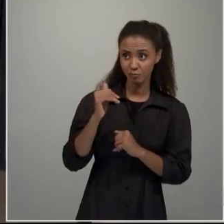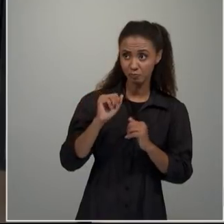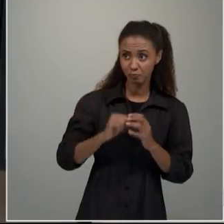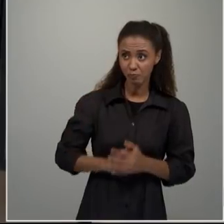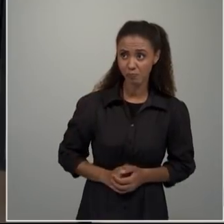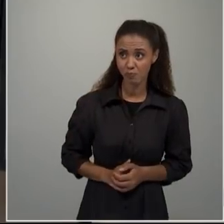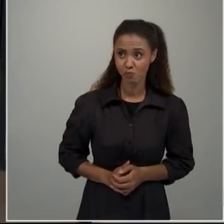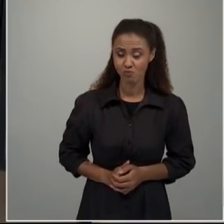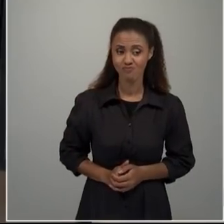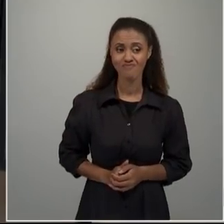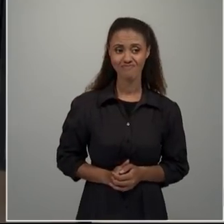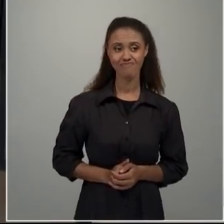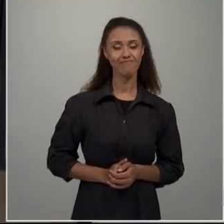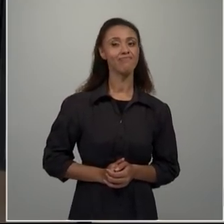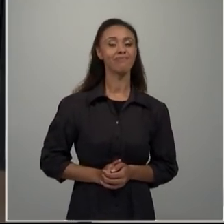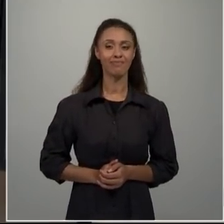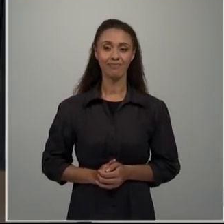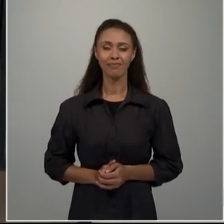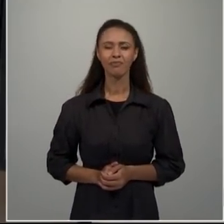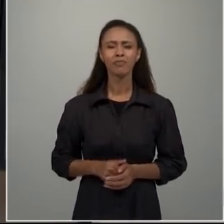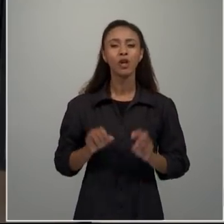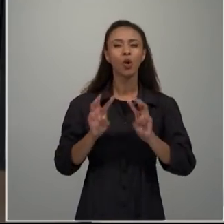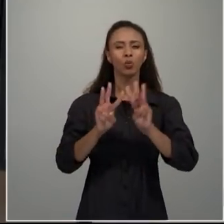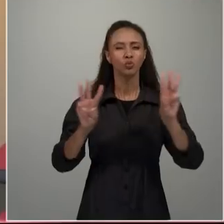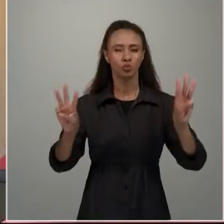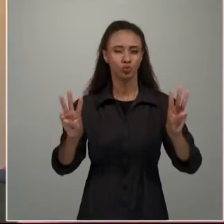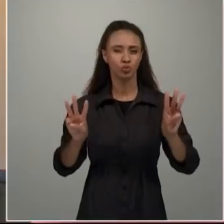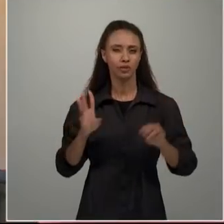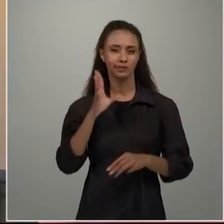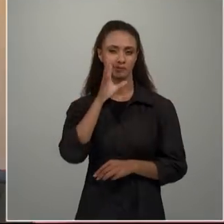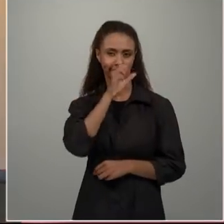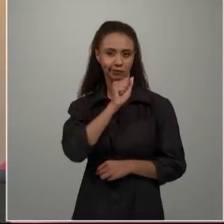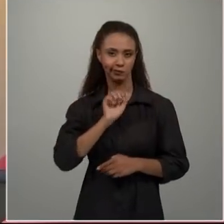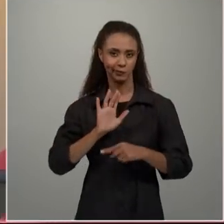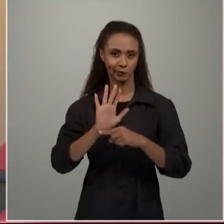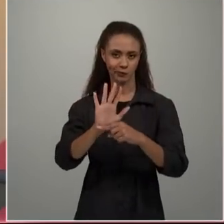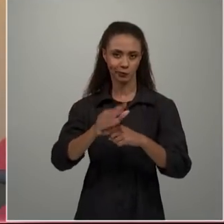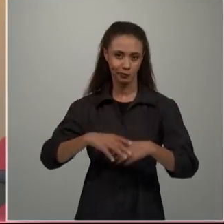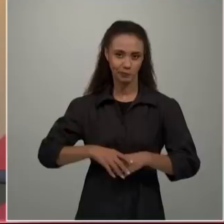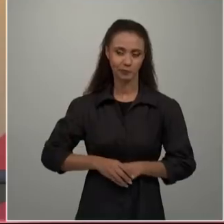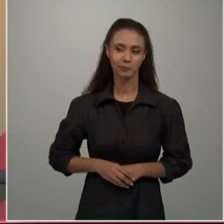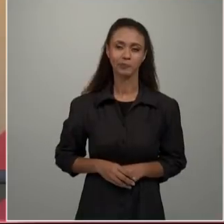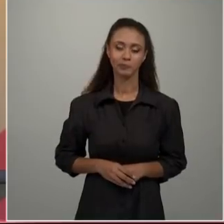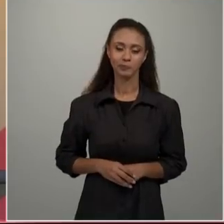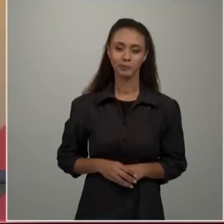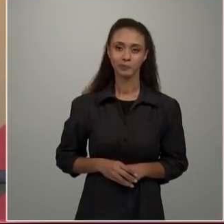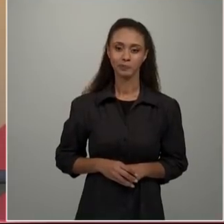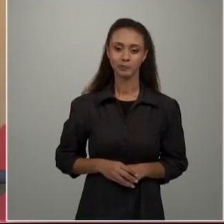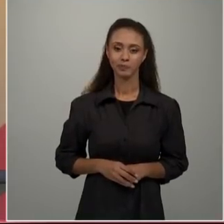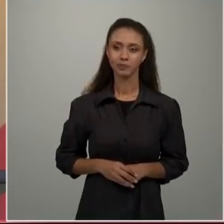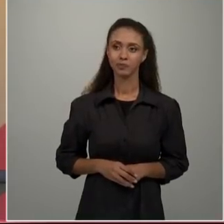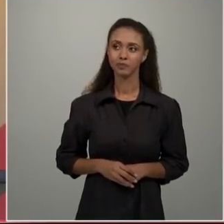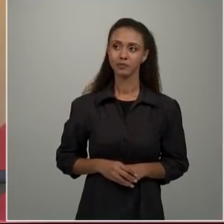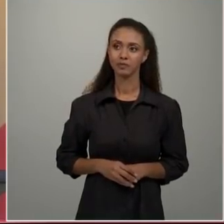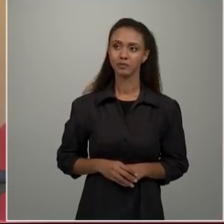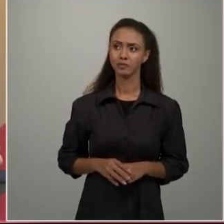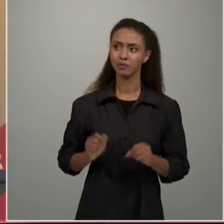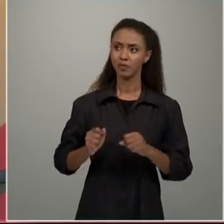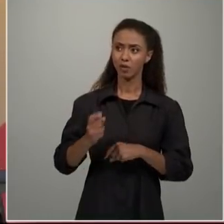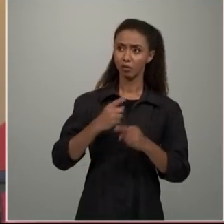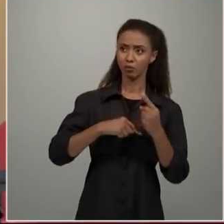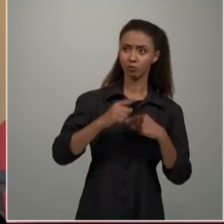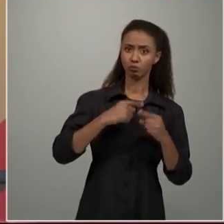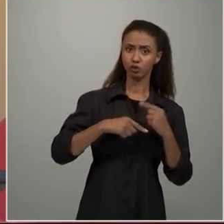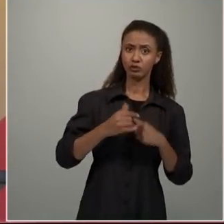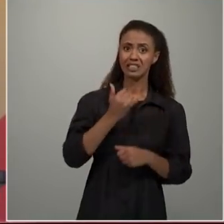então aqui eu vou entrar no site rapidinho só achar o meu meu mouse aqui meu cursor outra voltei pode voltar de novo